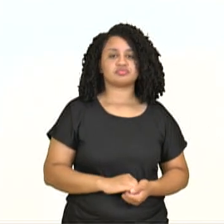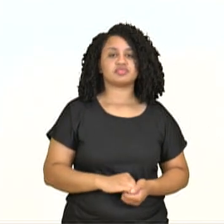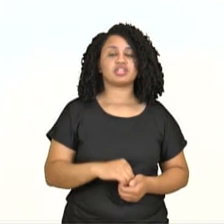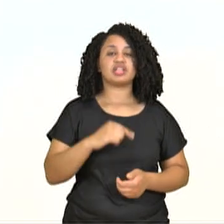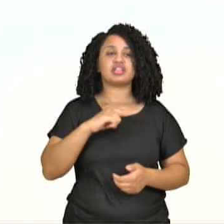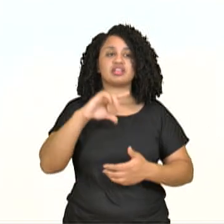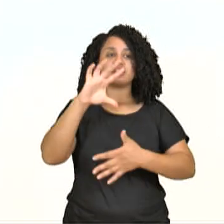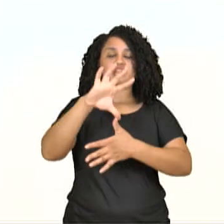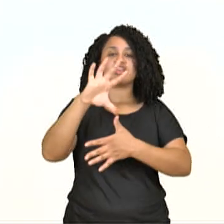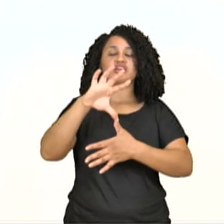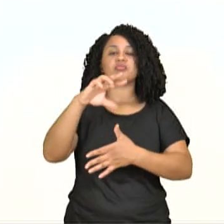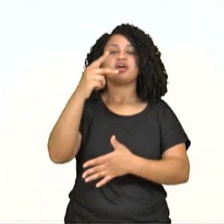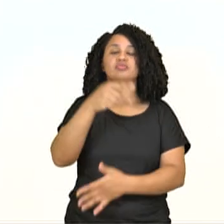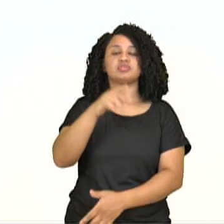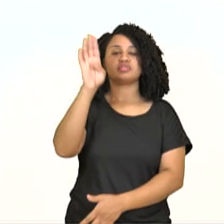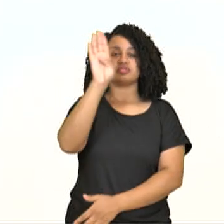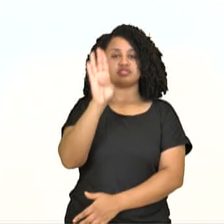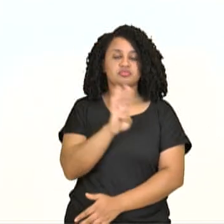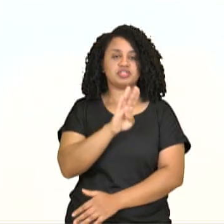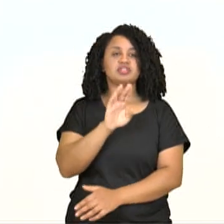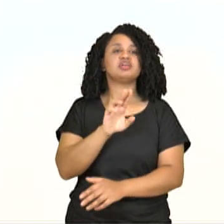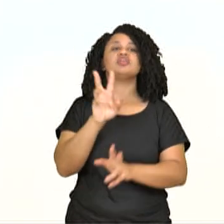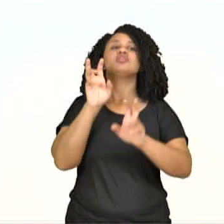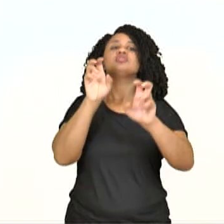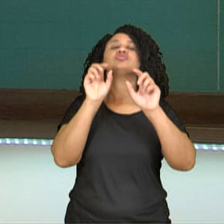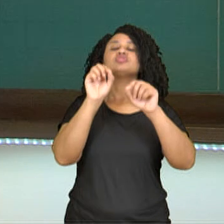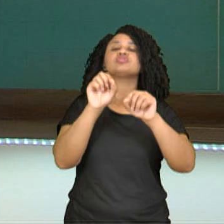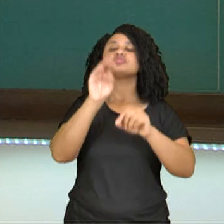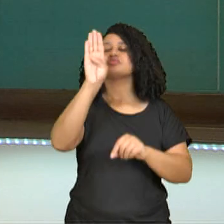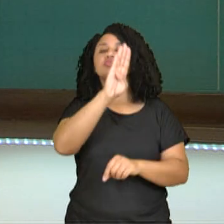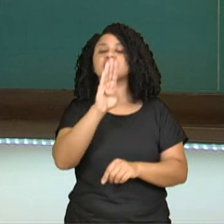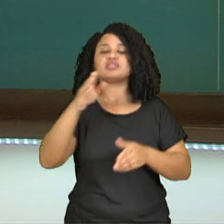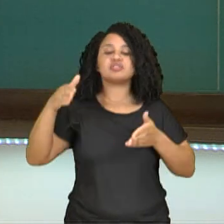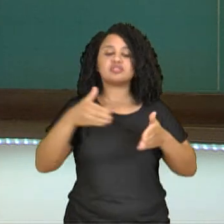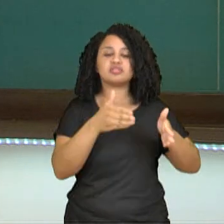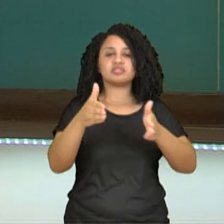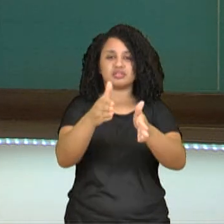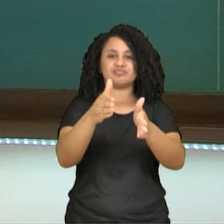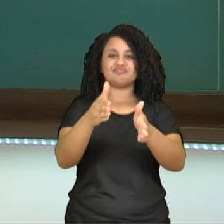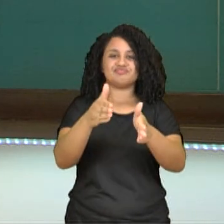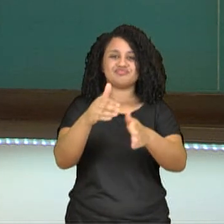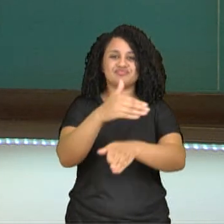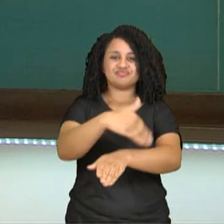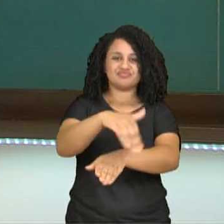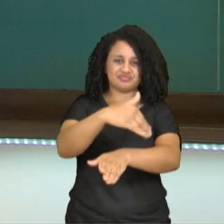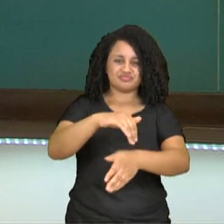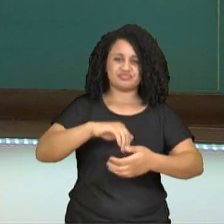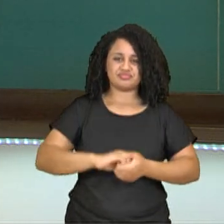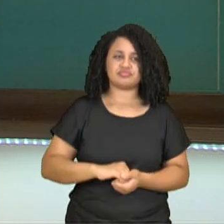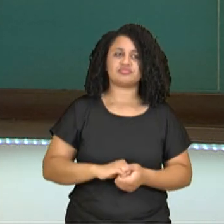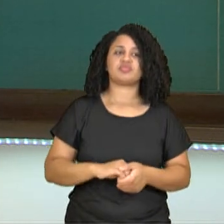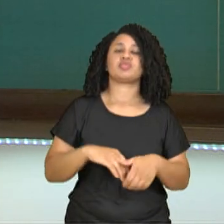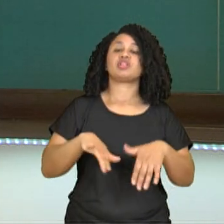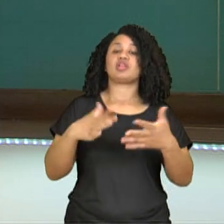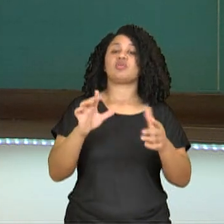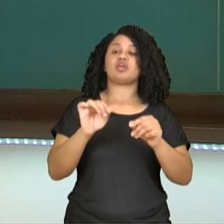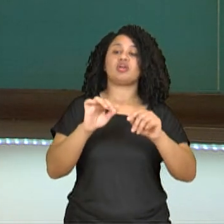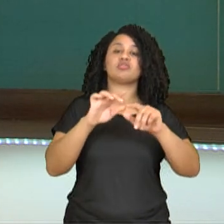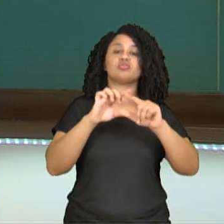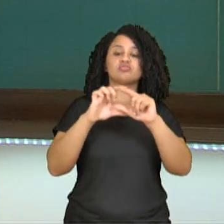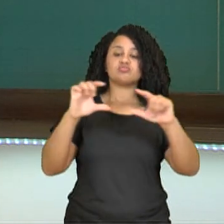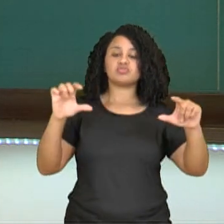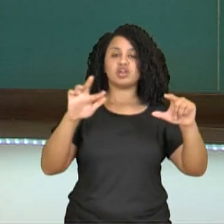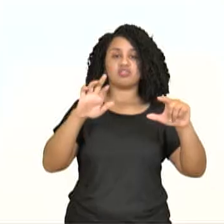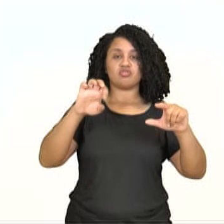Brasil Rodovias. É um mapa que vai apresentar as rodovias brasileiras. E nós vamos perceber que a fonte dele